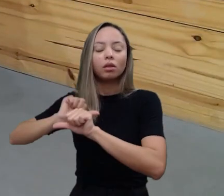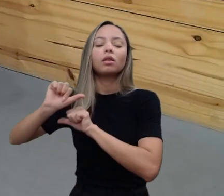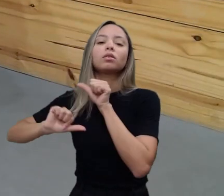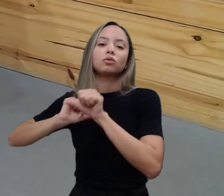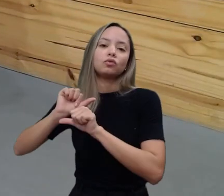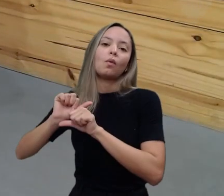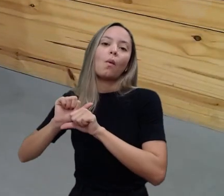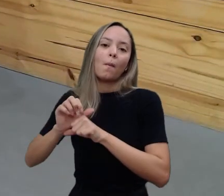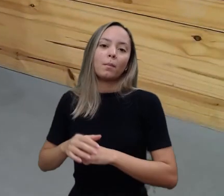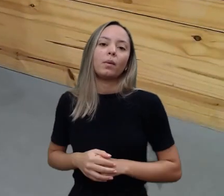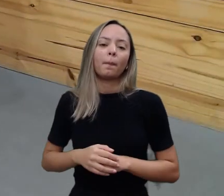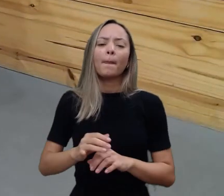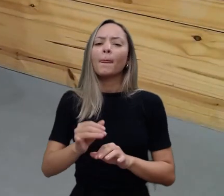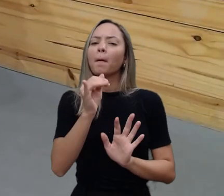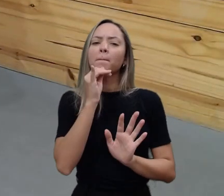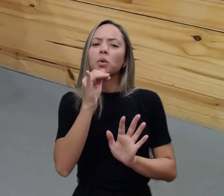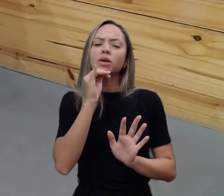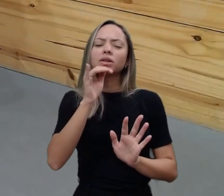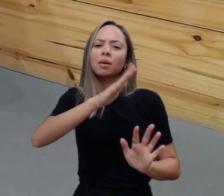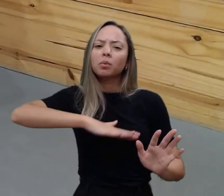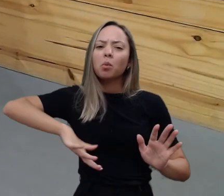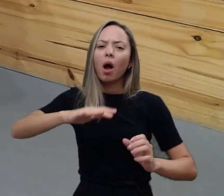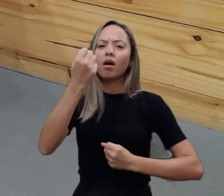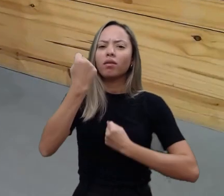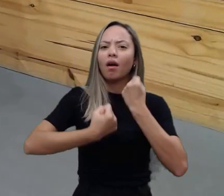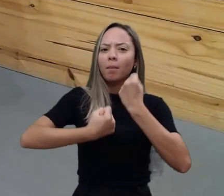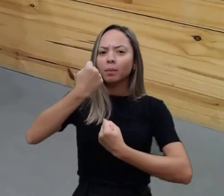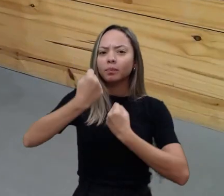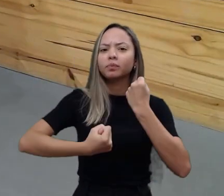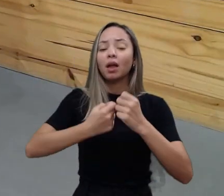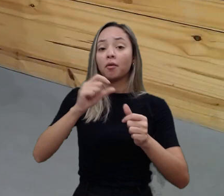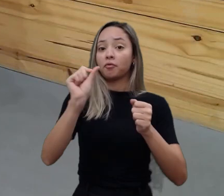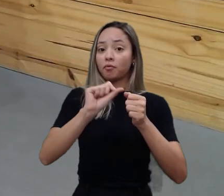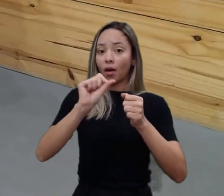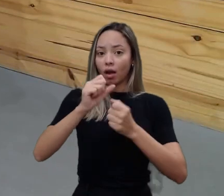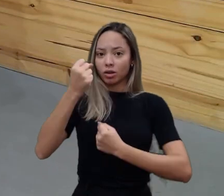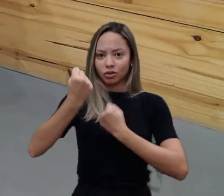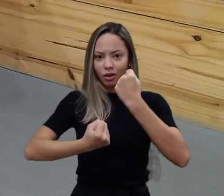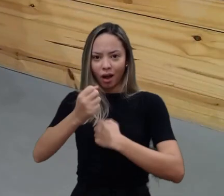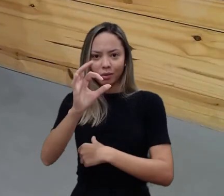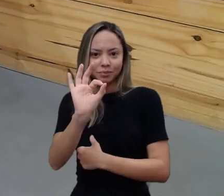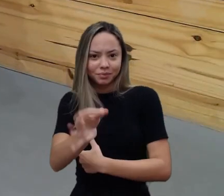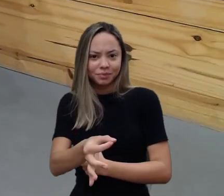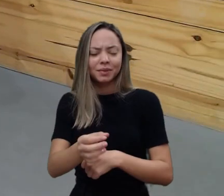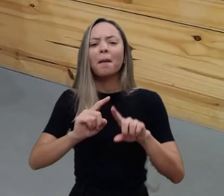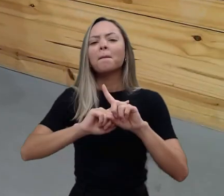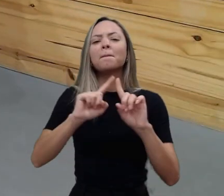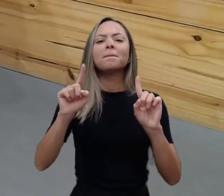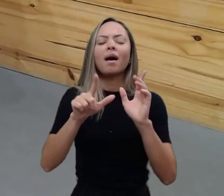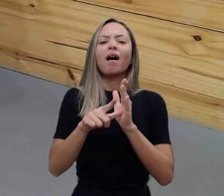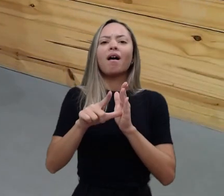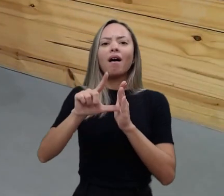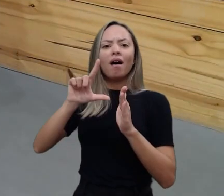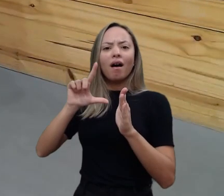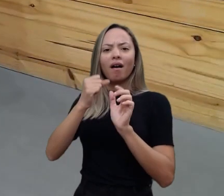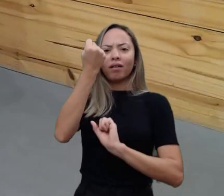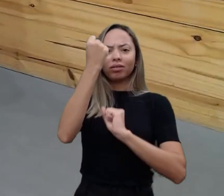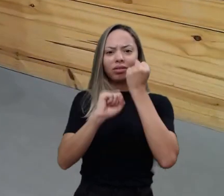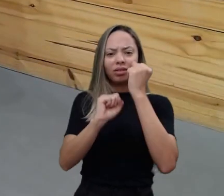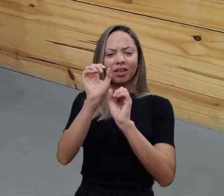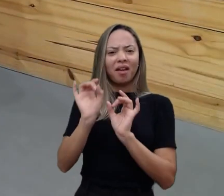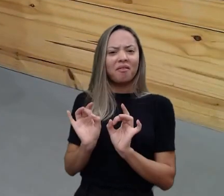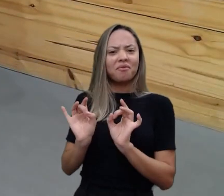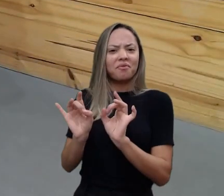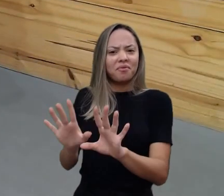da indústria, Setor automotivo mesmo, a indústria automotiva fabrica os carros, mas especificamente a indústria automotiva